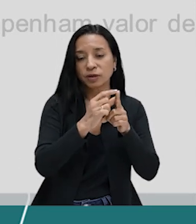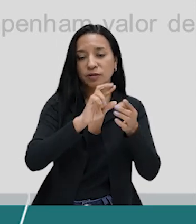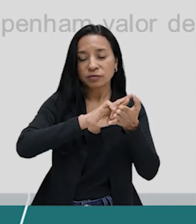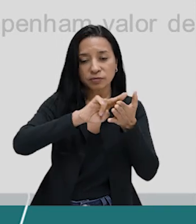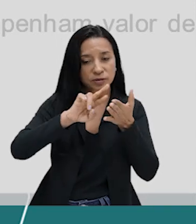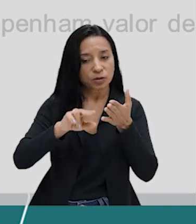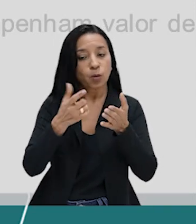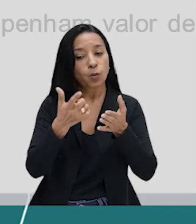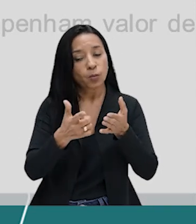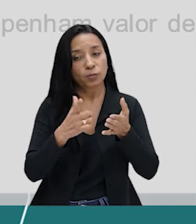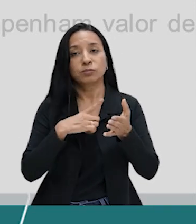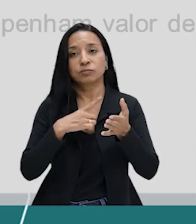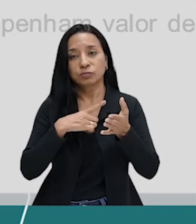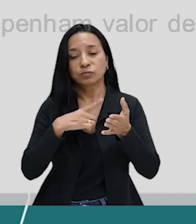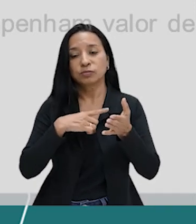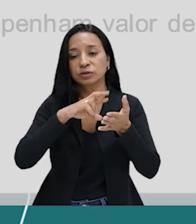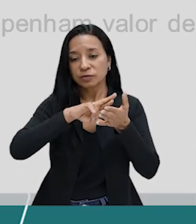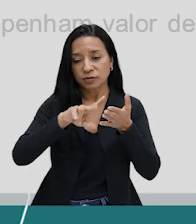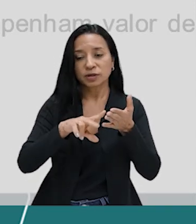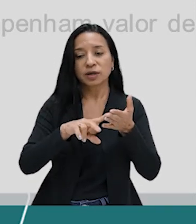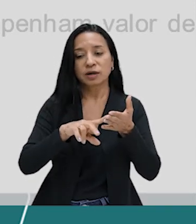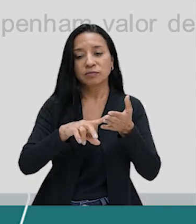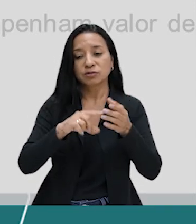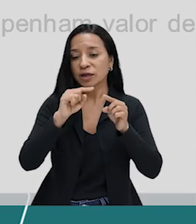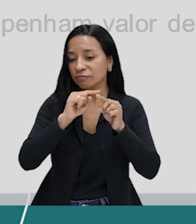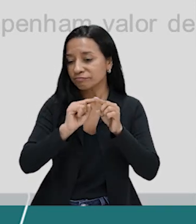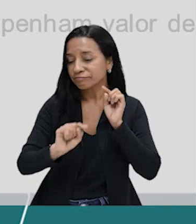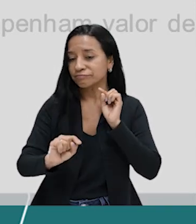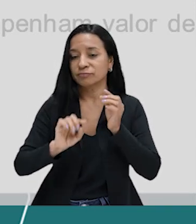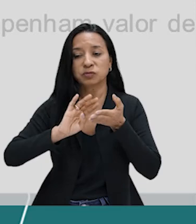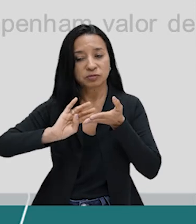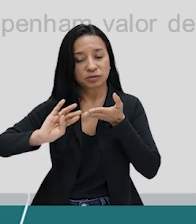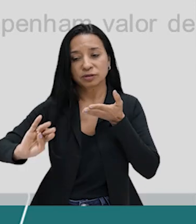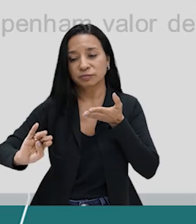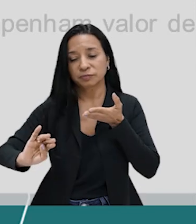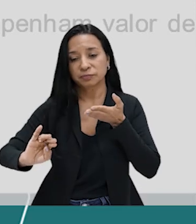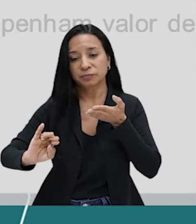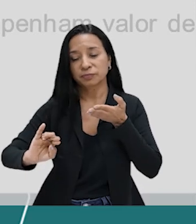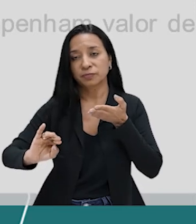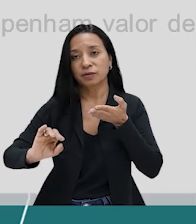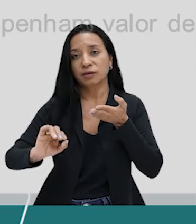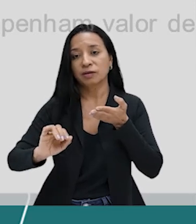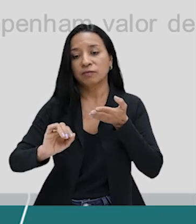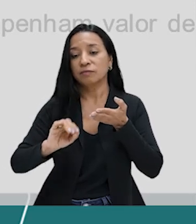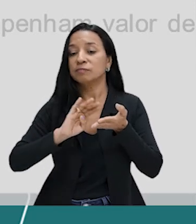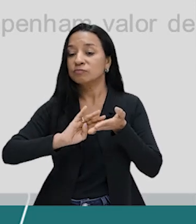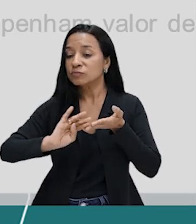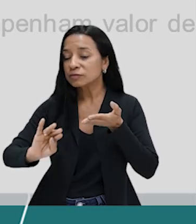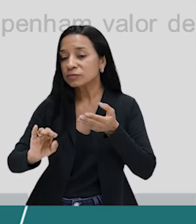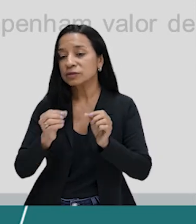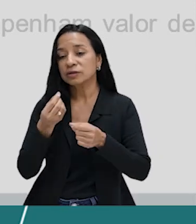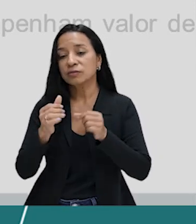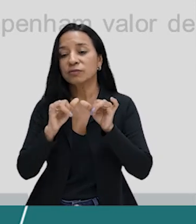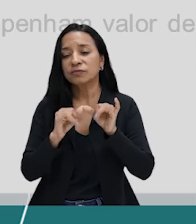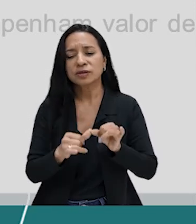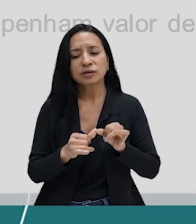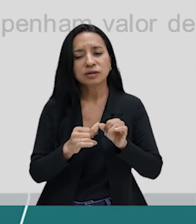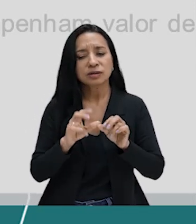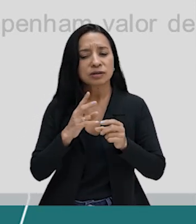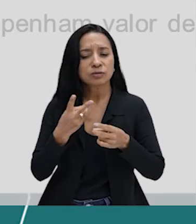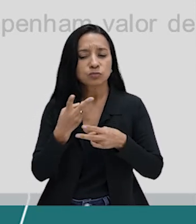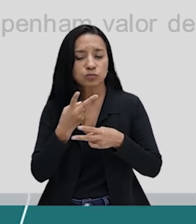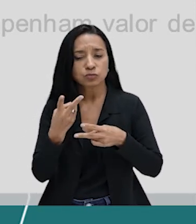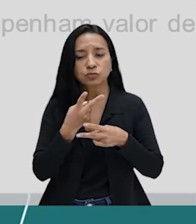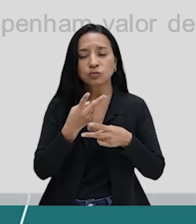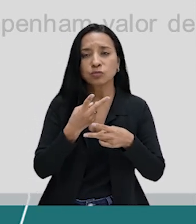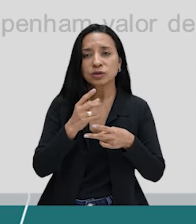tem invariável, já vou cortar. Se eu encontrei a palavra invariável, já corta. Vamos por eliminação. Vocês vão ficando sempre ali entre